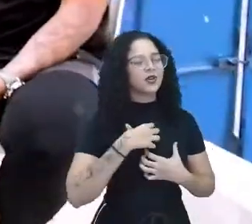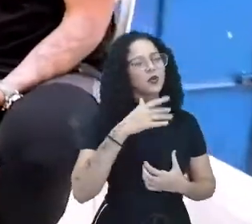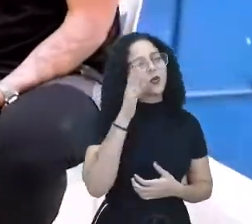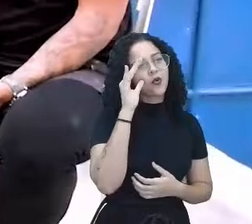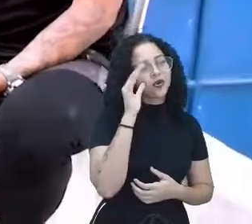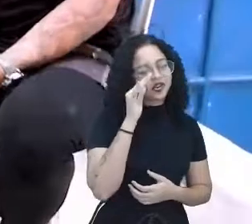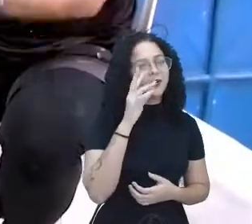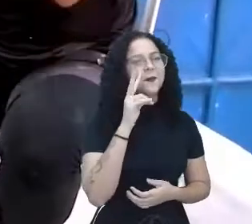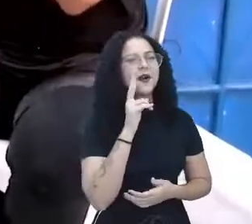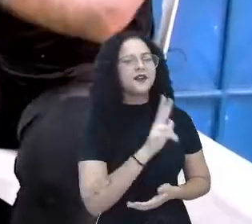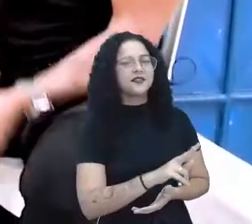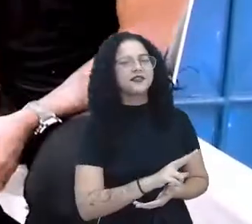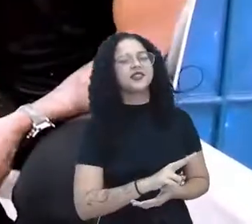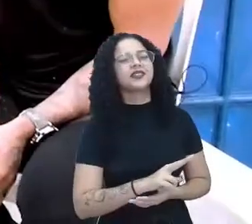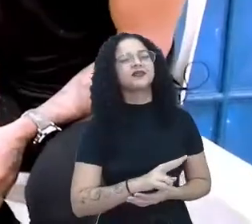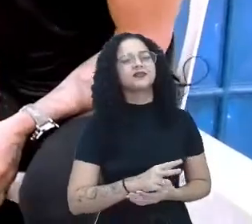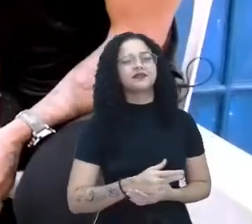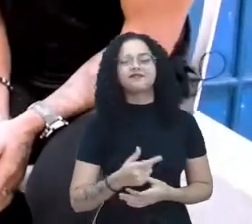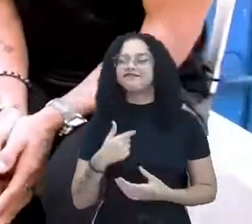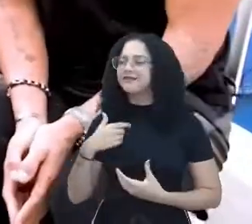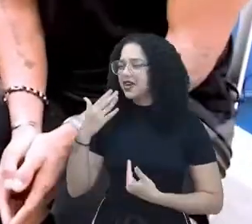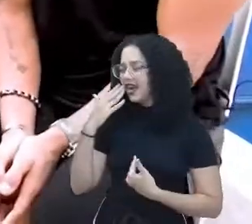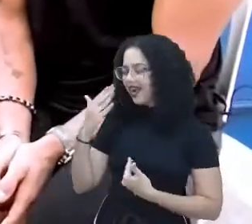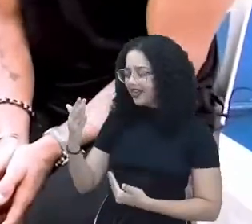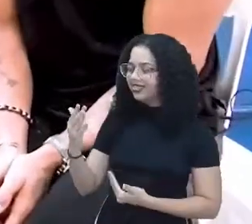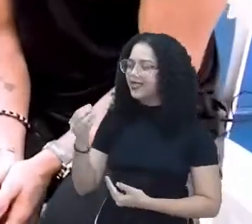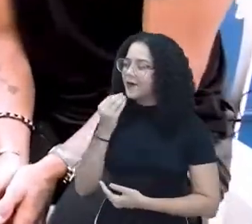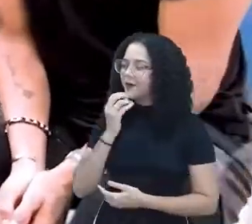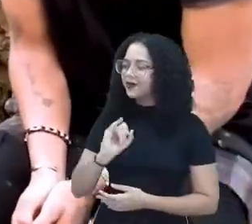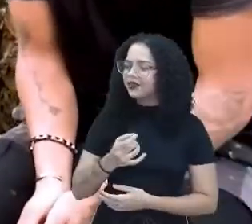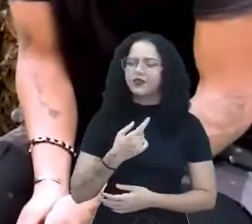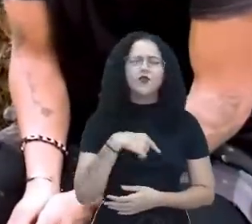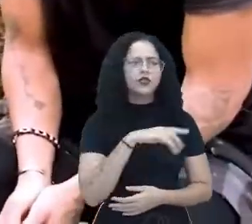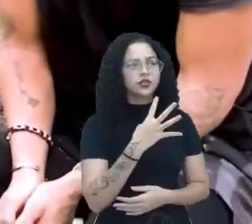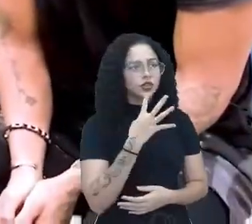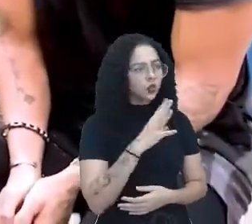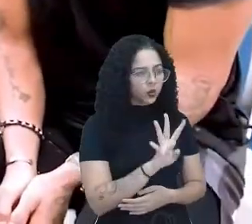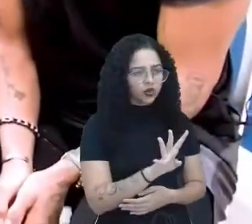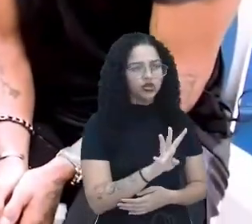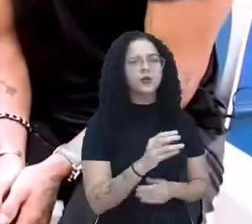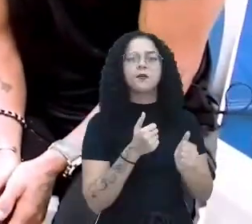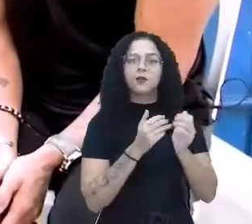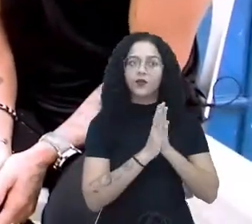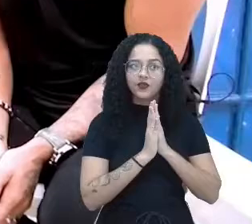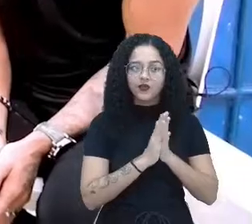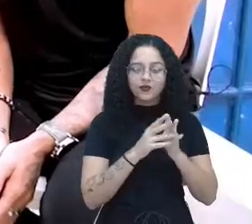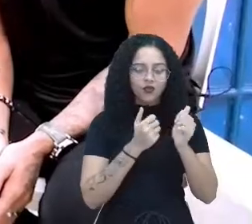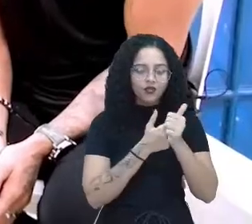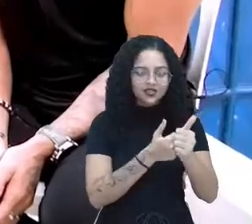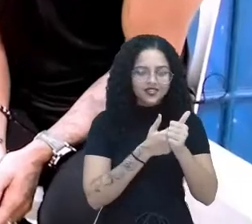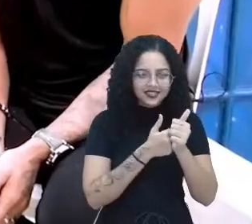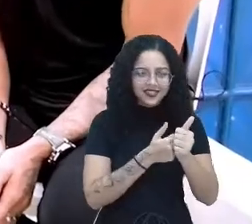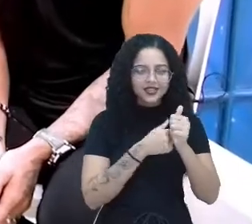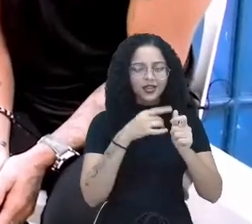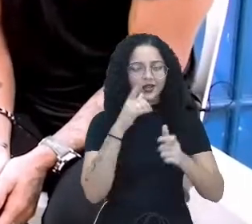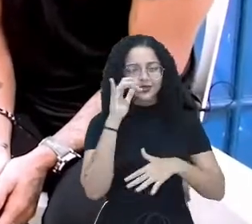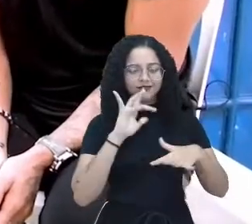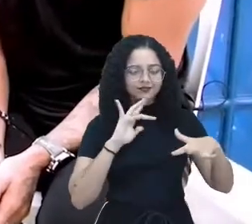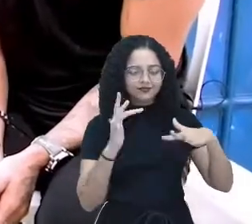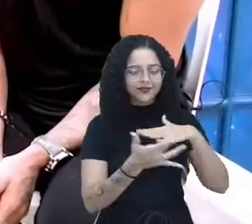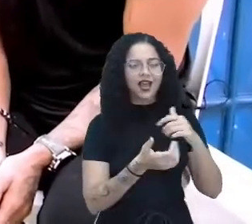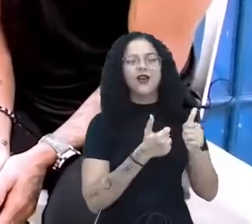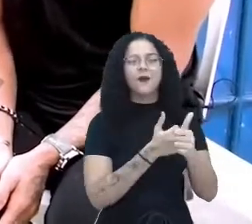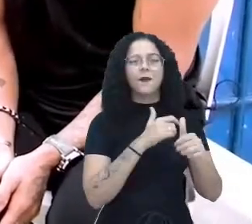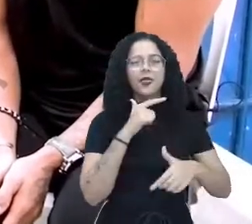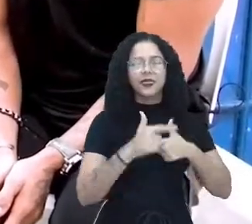para ver. Eu que agradeço pela oportunidade. Vocês que ainda não conhecem, por favor, sigam nas redes sociais, acompanhem o